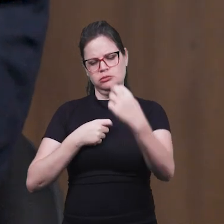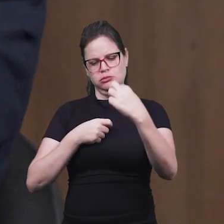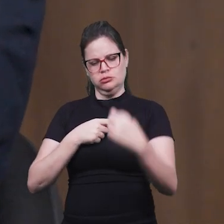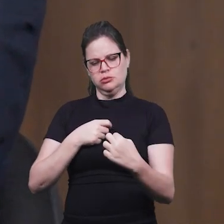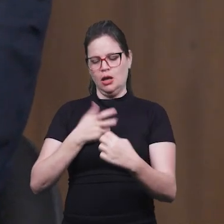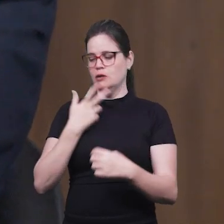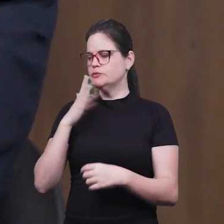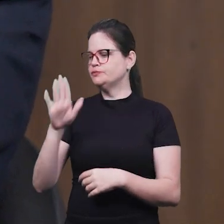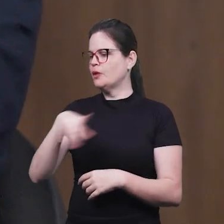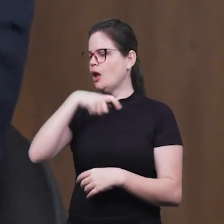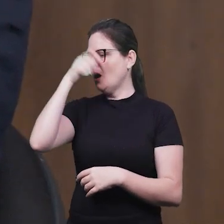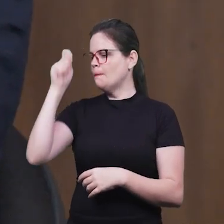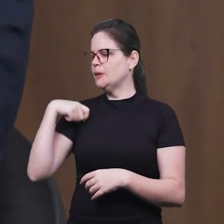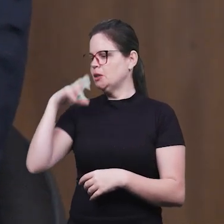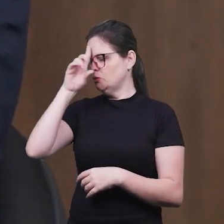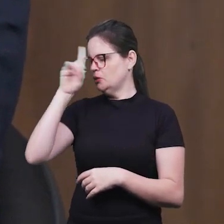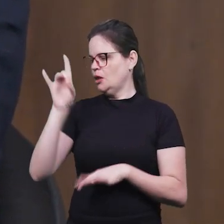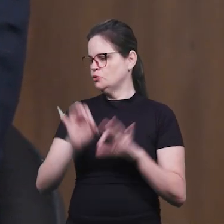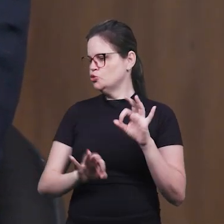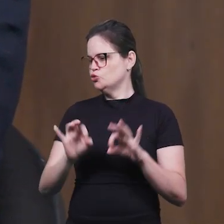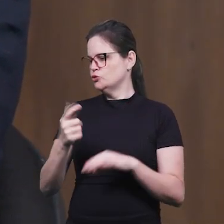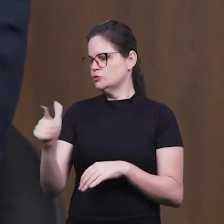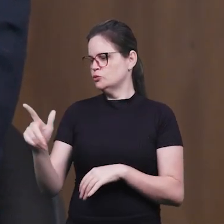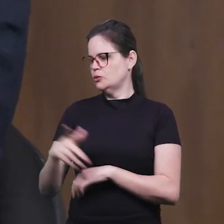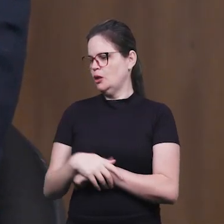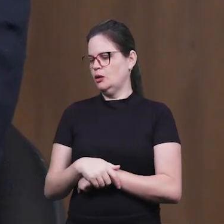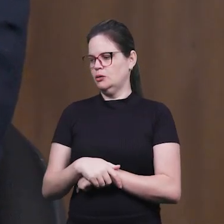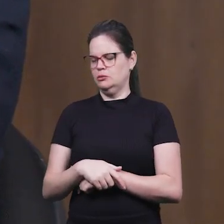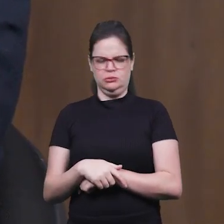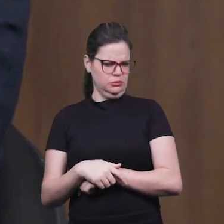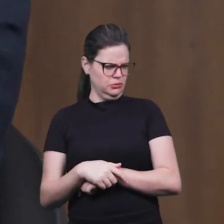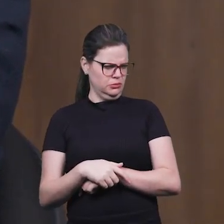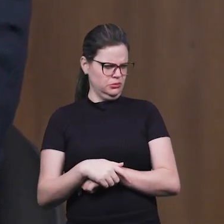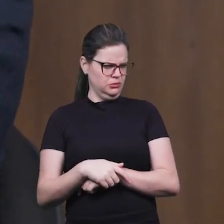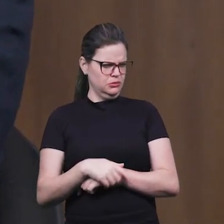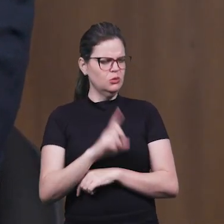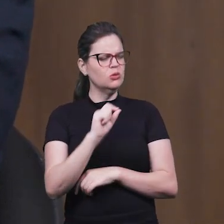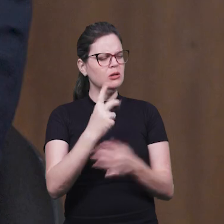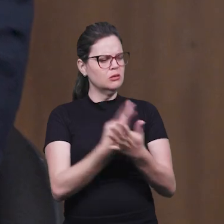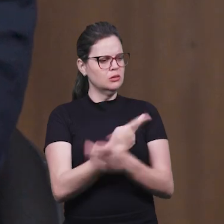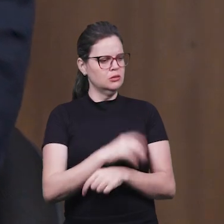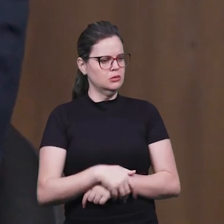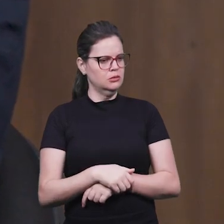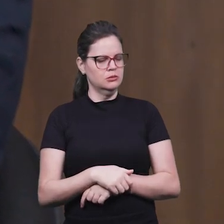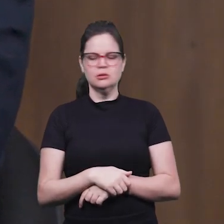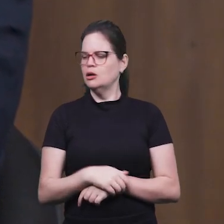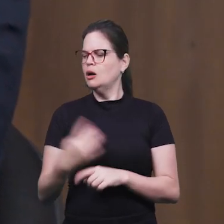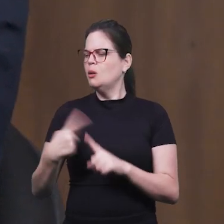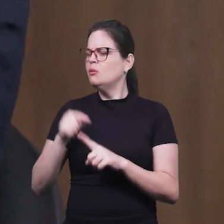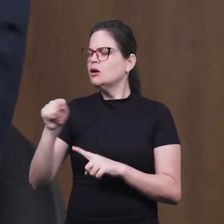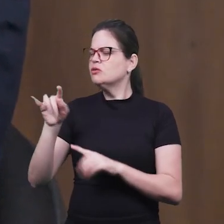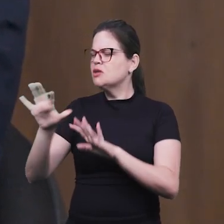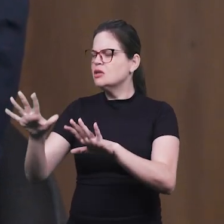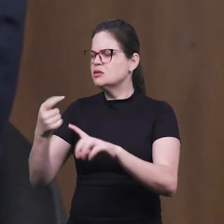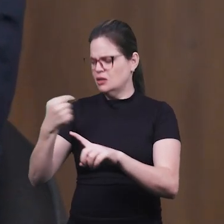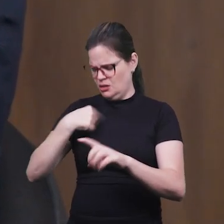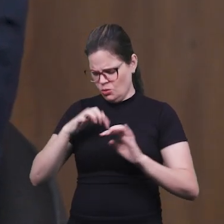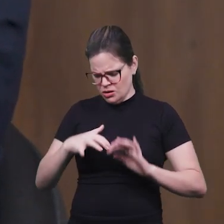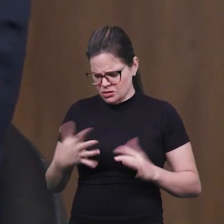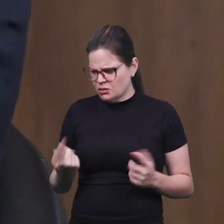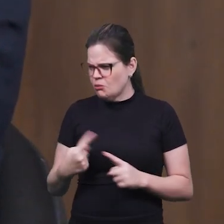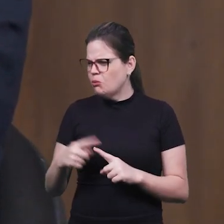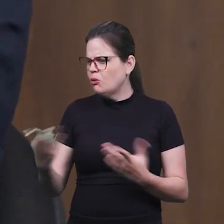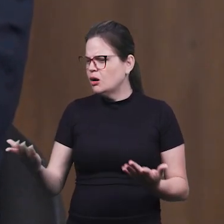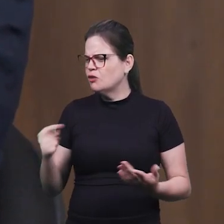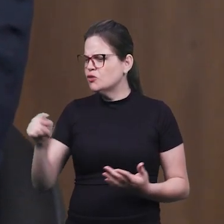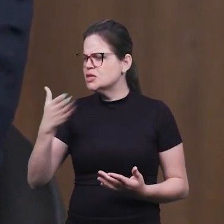como se fosse hoje que nós estávamos assim. Eu falando, o que é que houve? Deus, por que você é assim e eu sou desse jeito? Por que